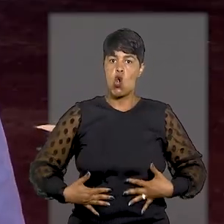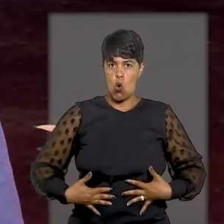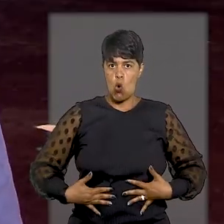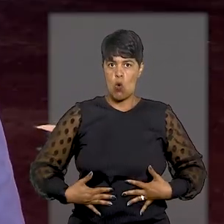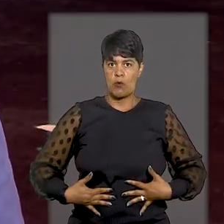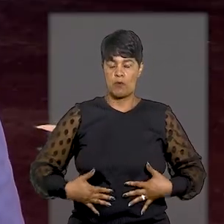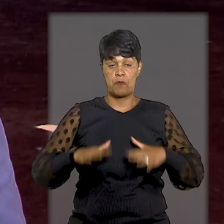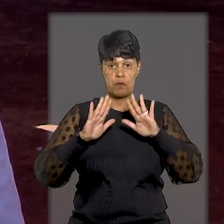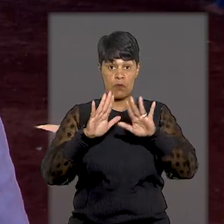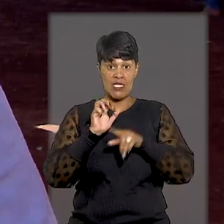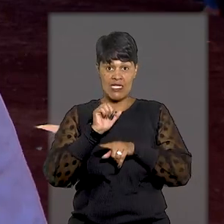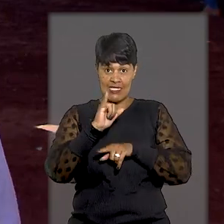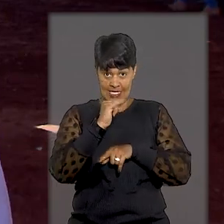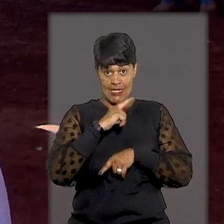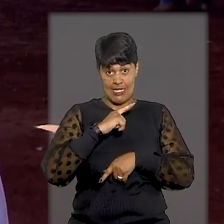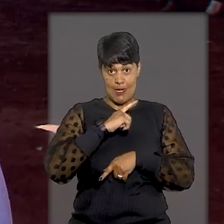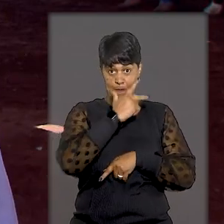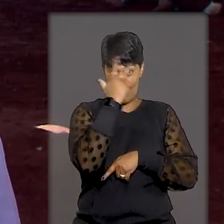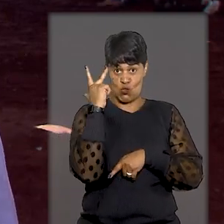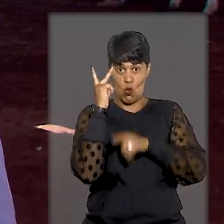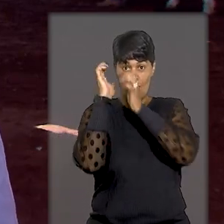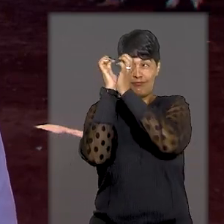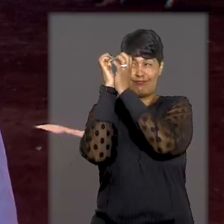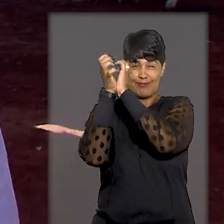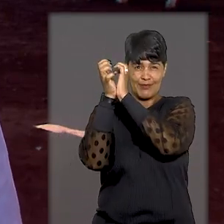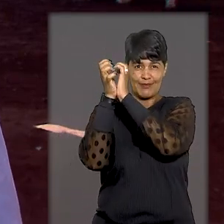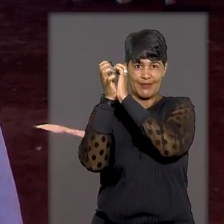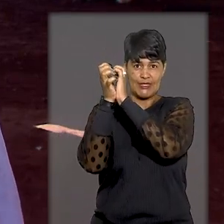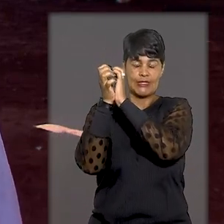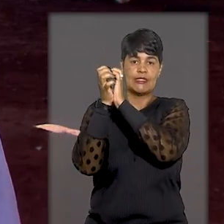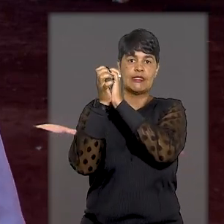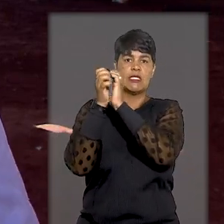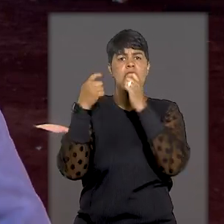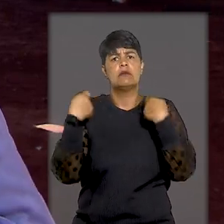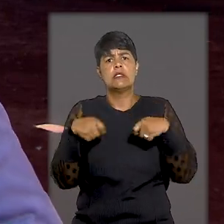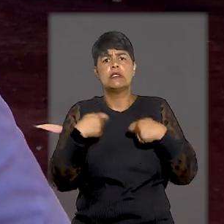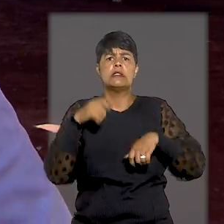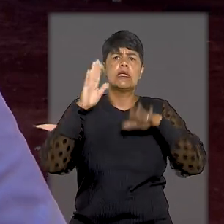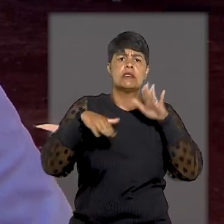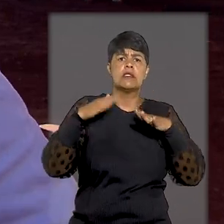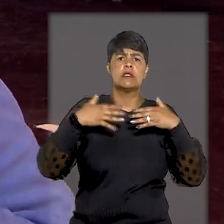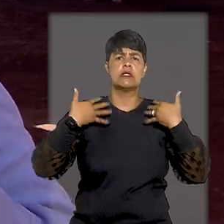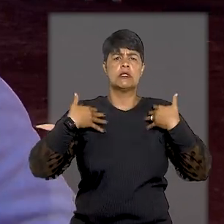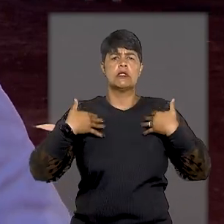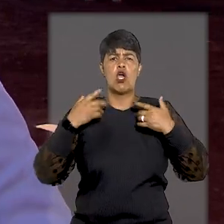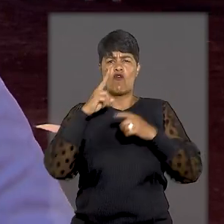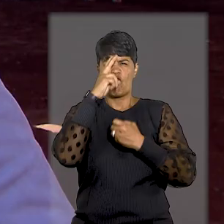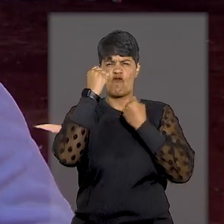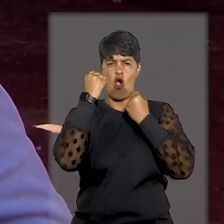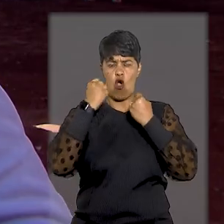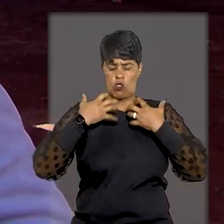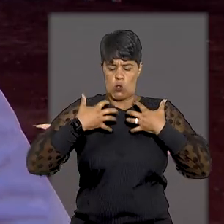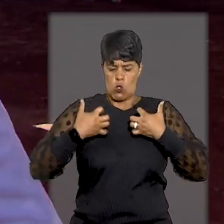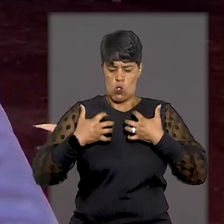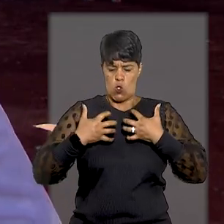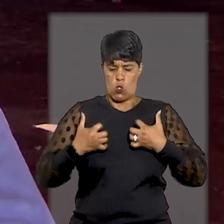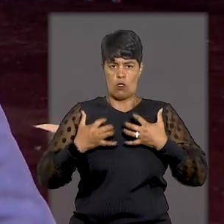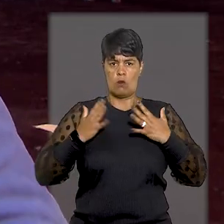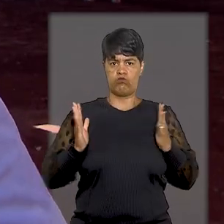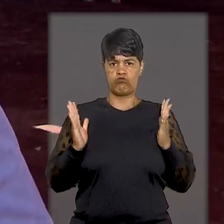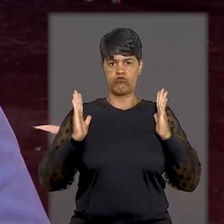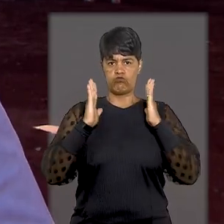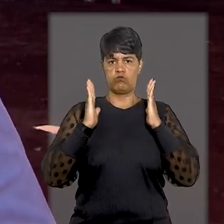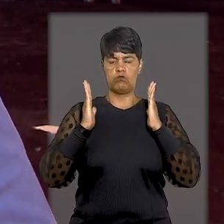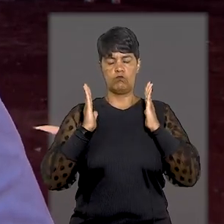você pega por exemplo um praticante com paralisia cerebral que às vezes precisa trabalhar muita tonicidade muscular controle